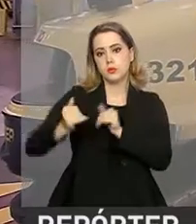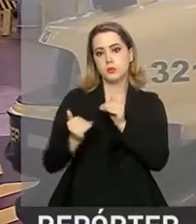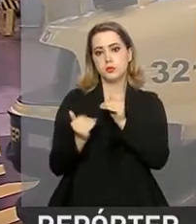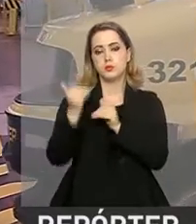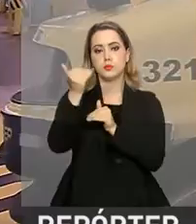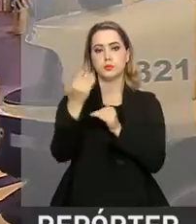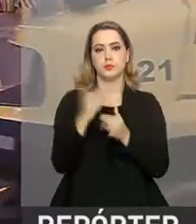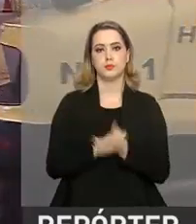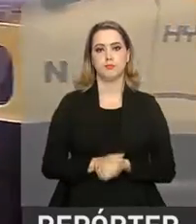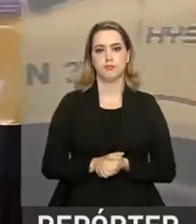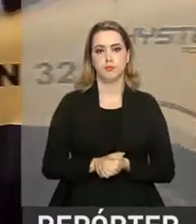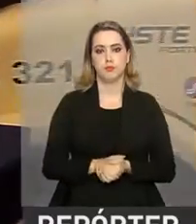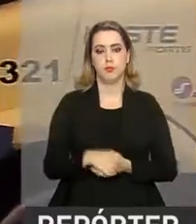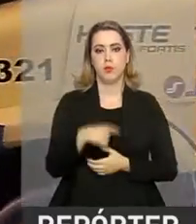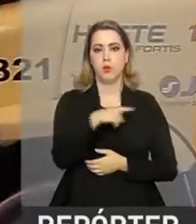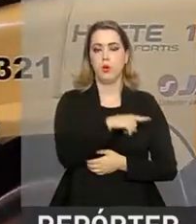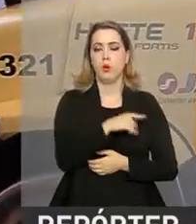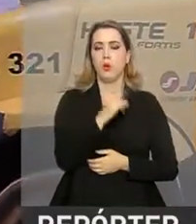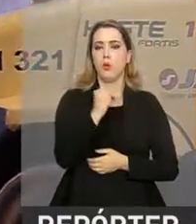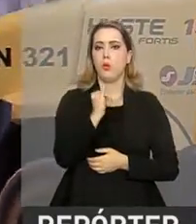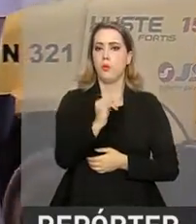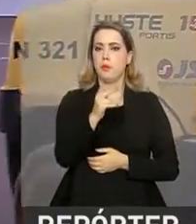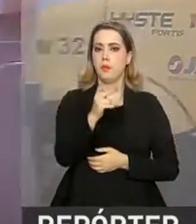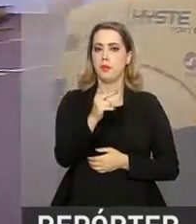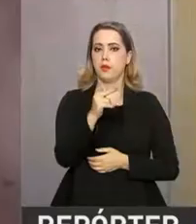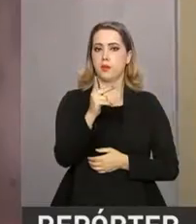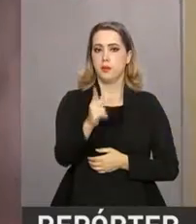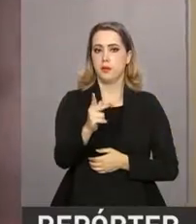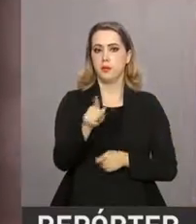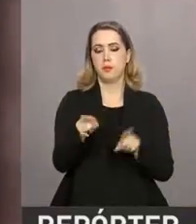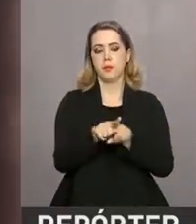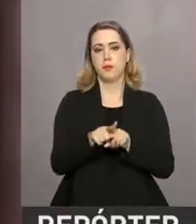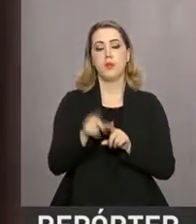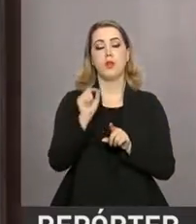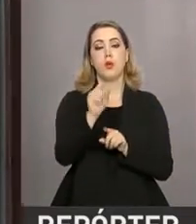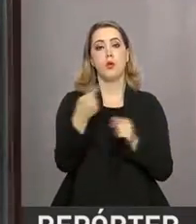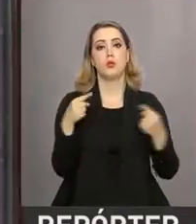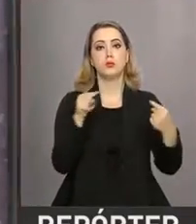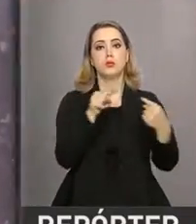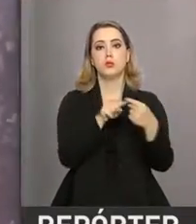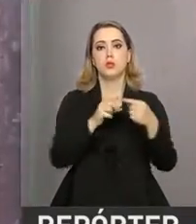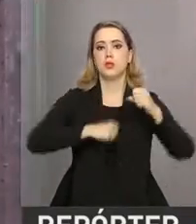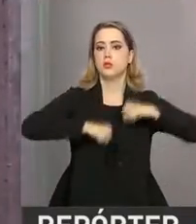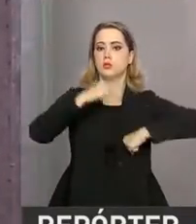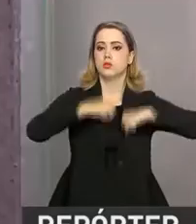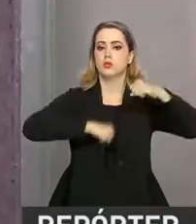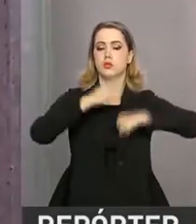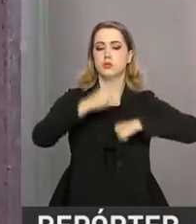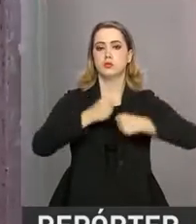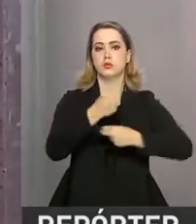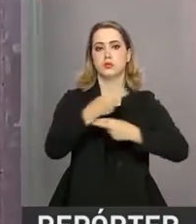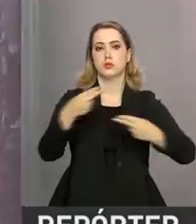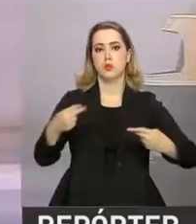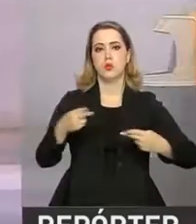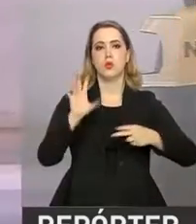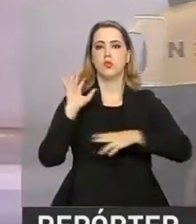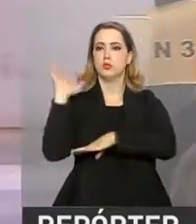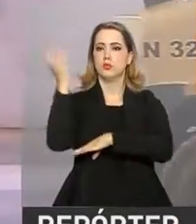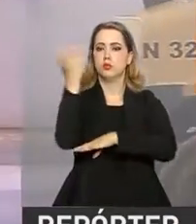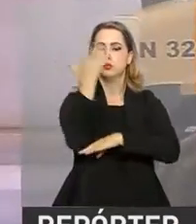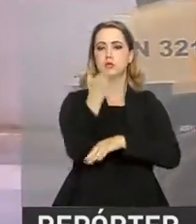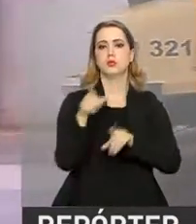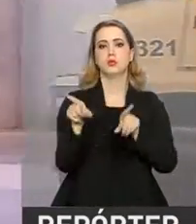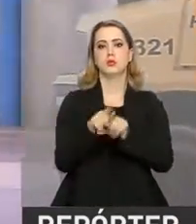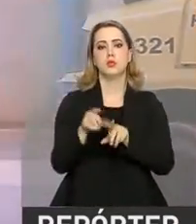o índice de preços ao produtor o ypê pp tem como foco as indústrias que usam matéria prima da natureza e as